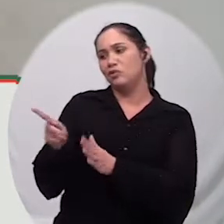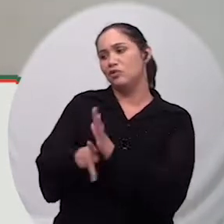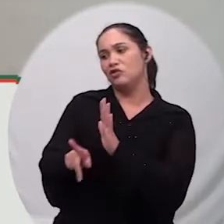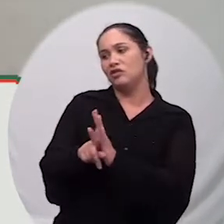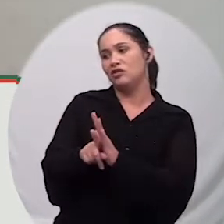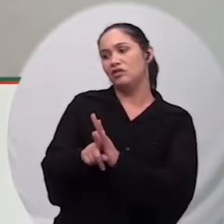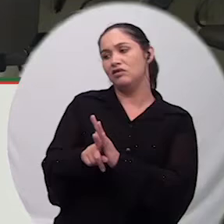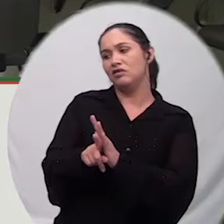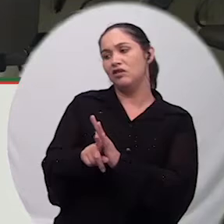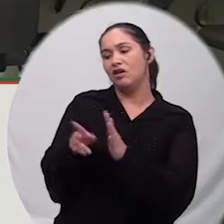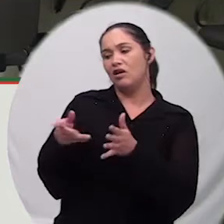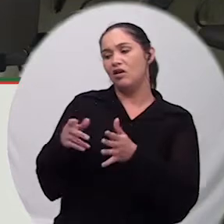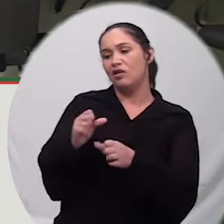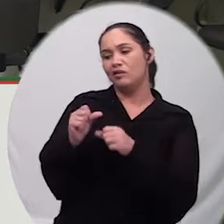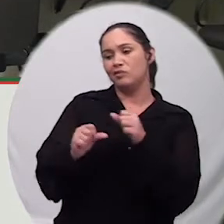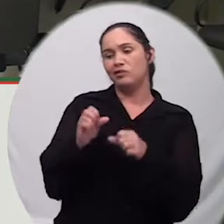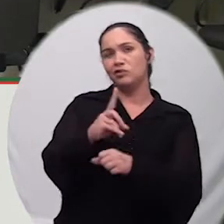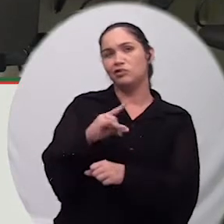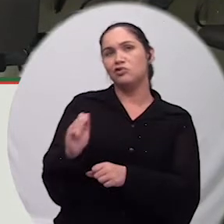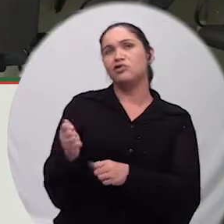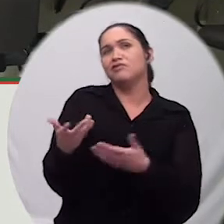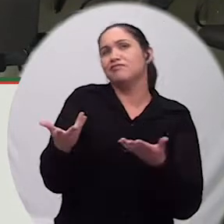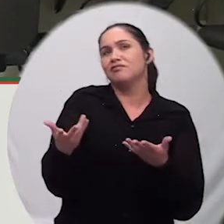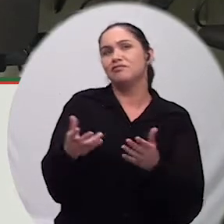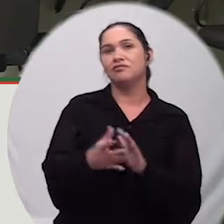projeto acabou de ser adiado.